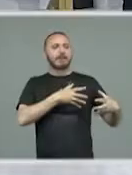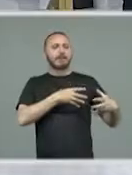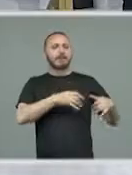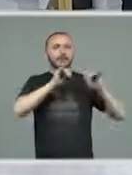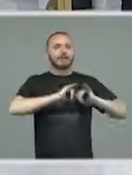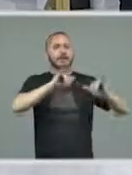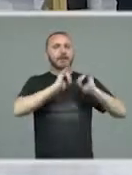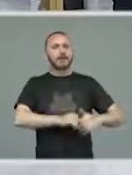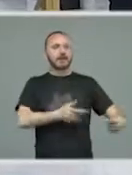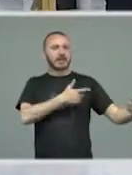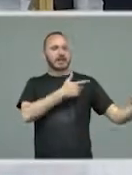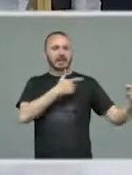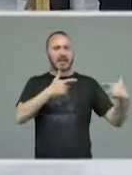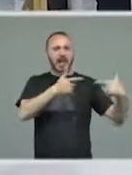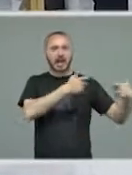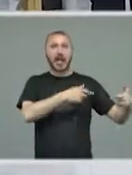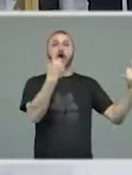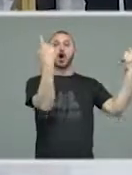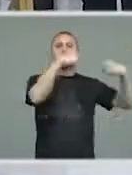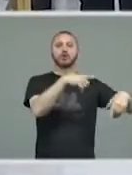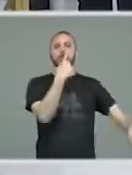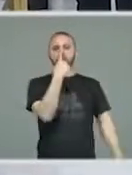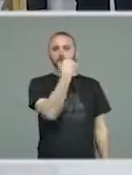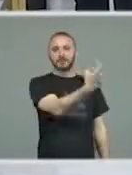guerra contra o fedorento.